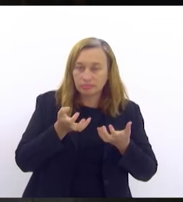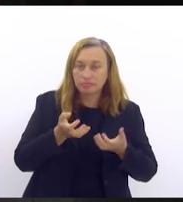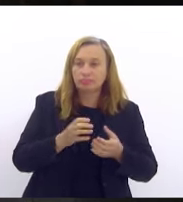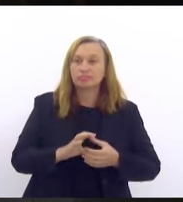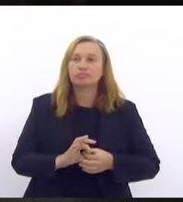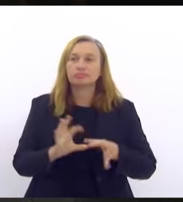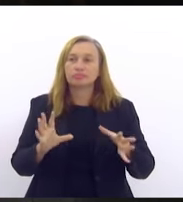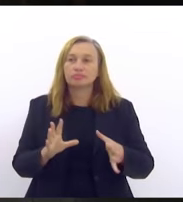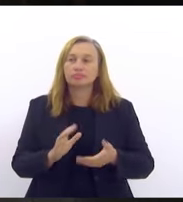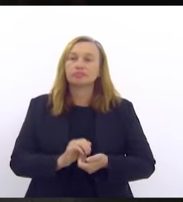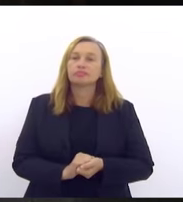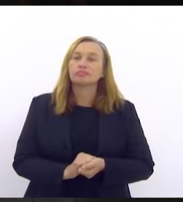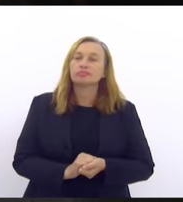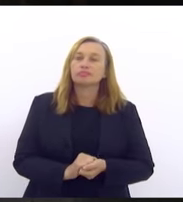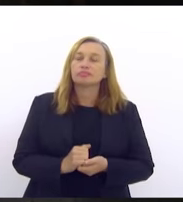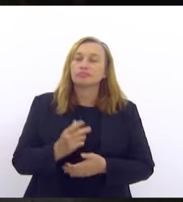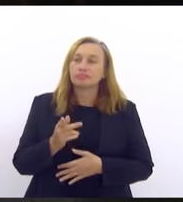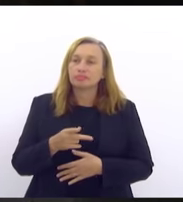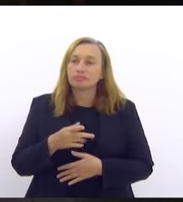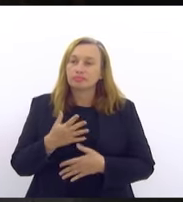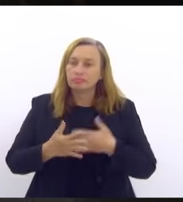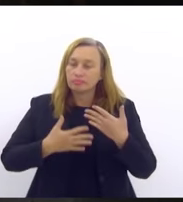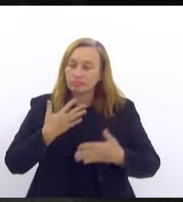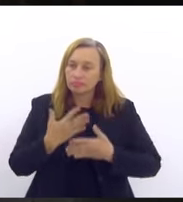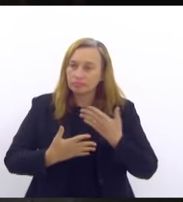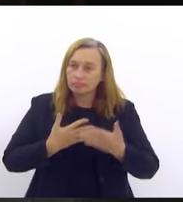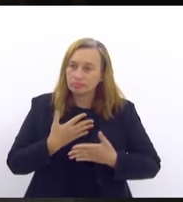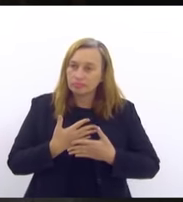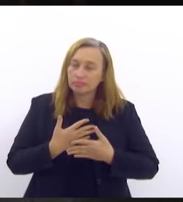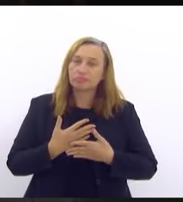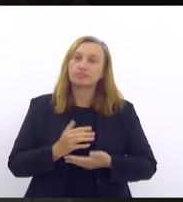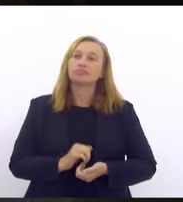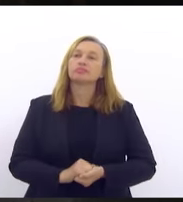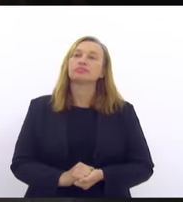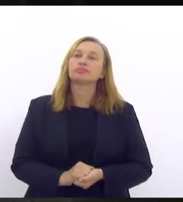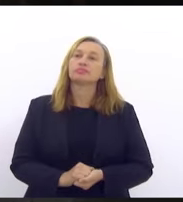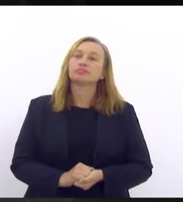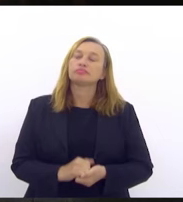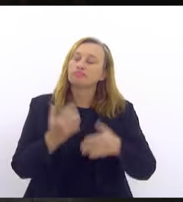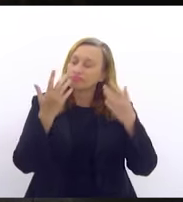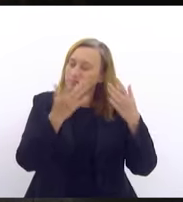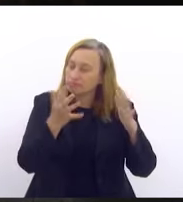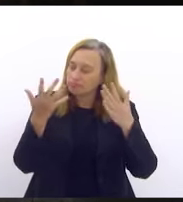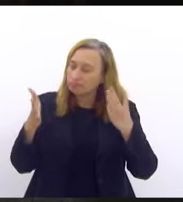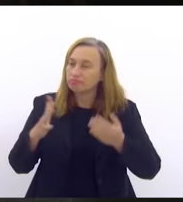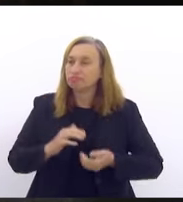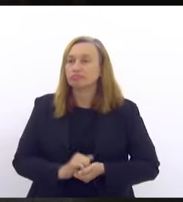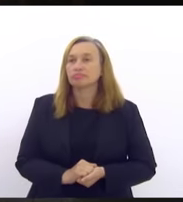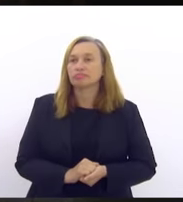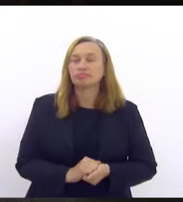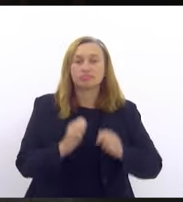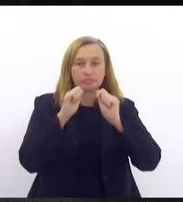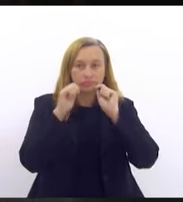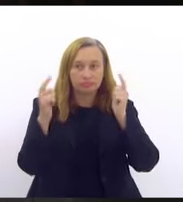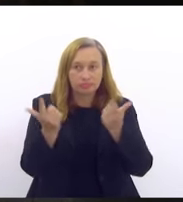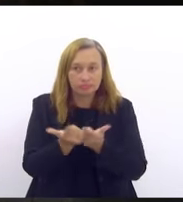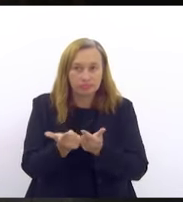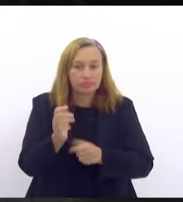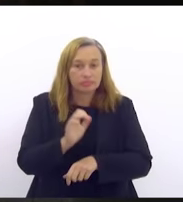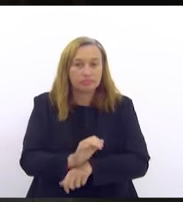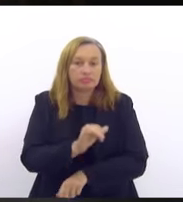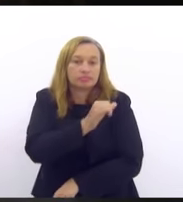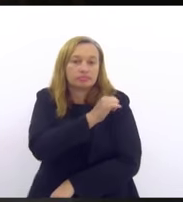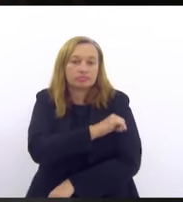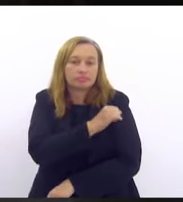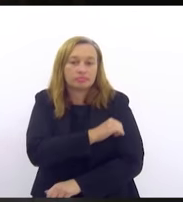deixar minhas congratulações e meus votos de parabéns à Assembleia Legislativa do Estado do